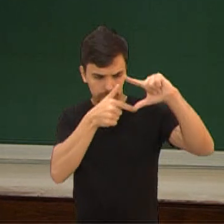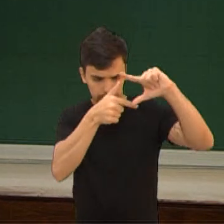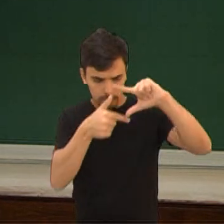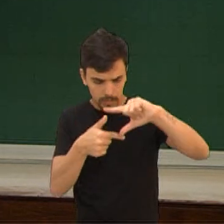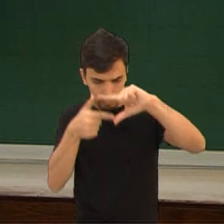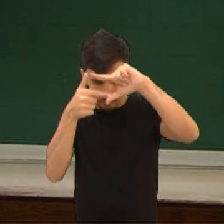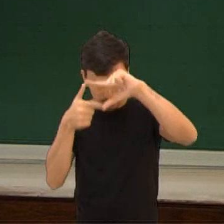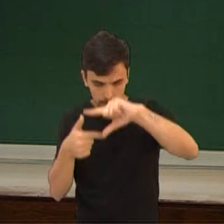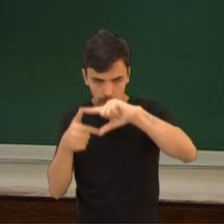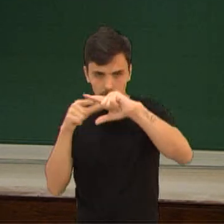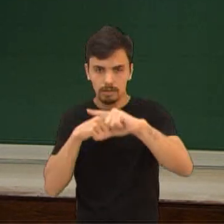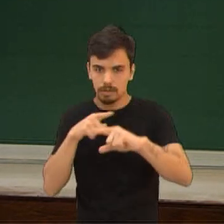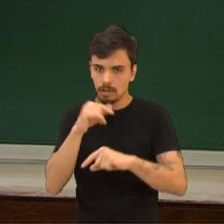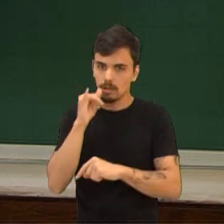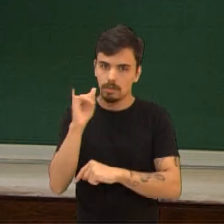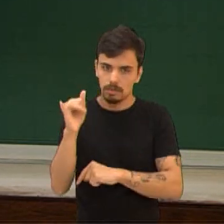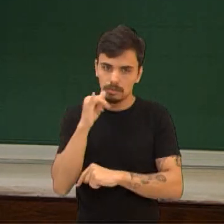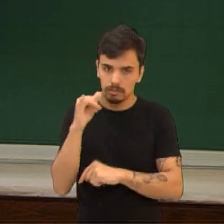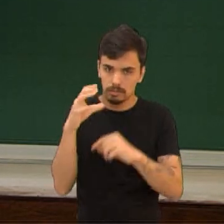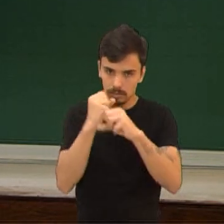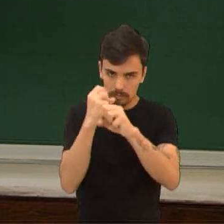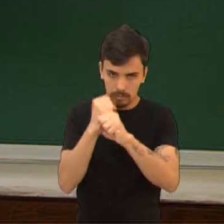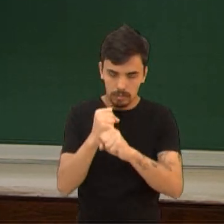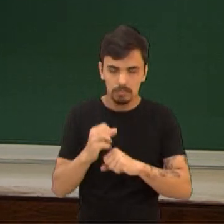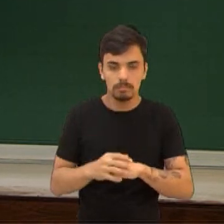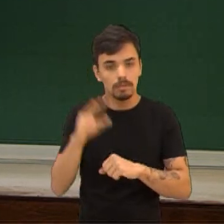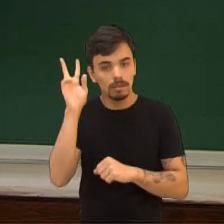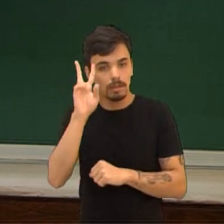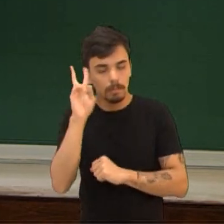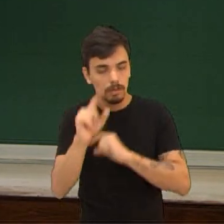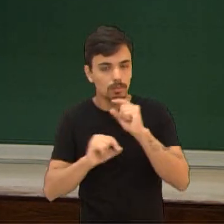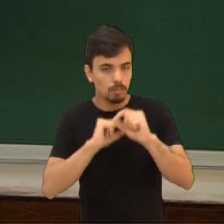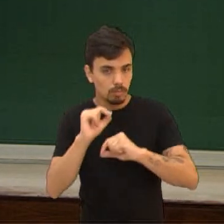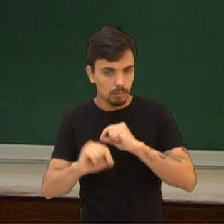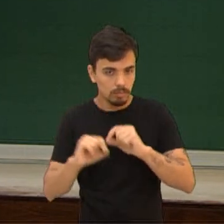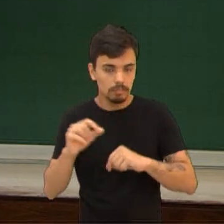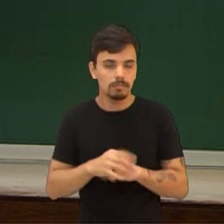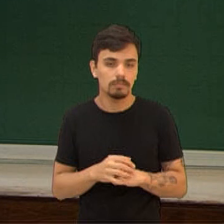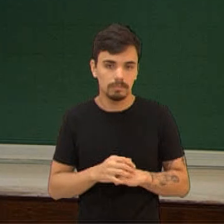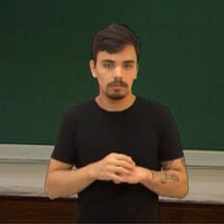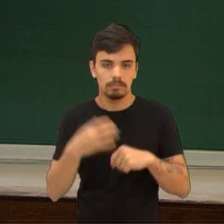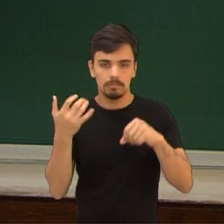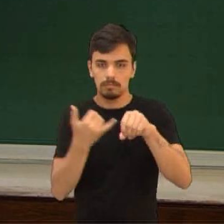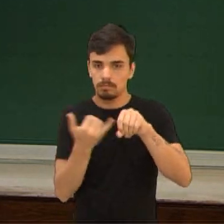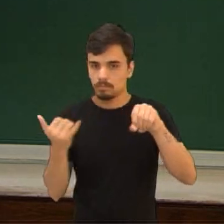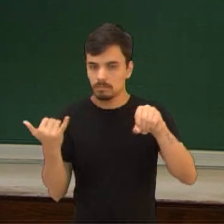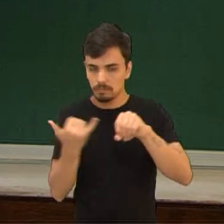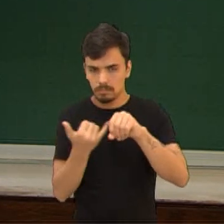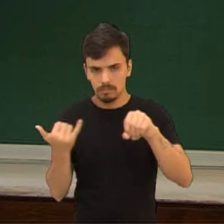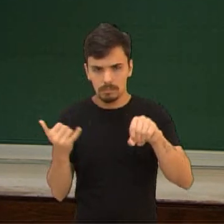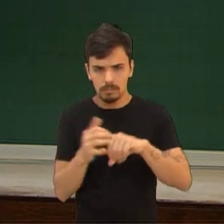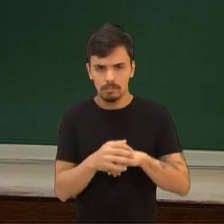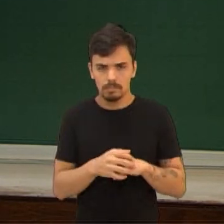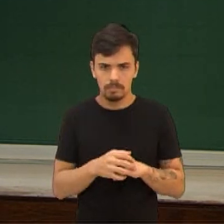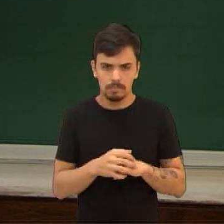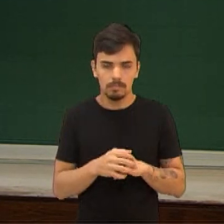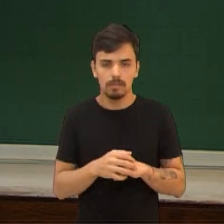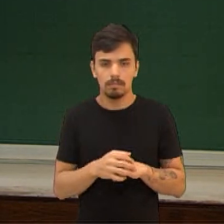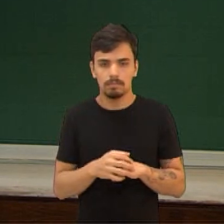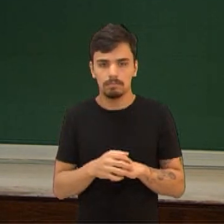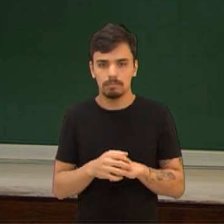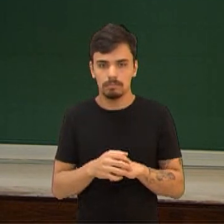a energia. Ok? Lembrando que capacitância, né, a expressão que relaciona a